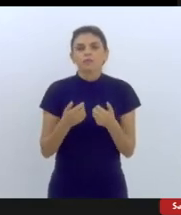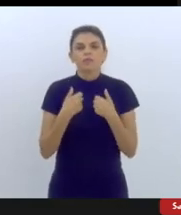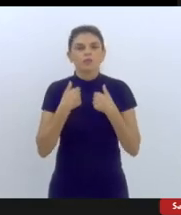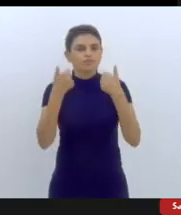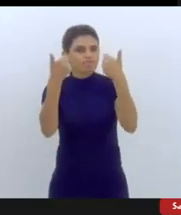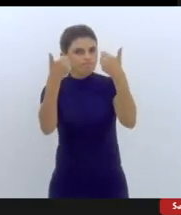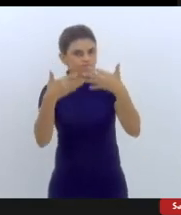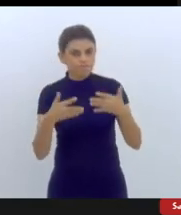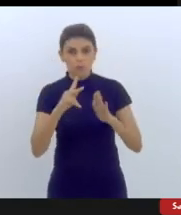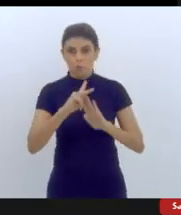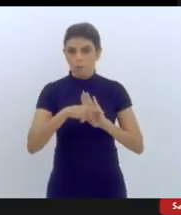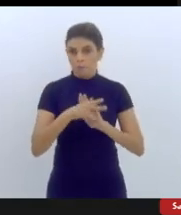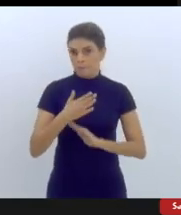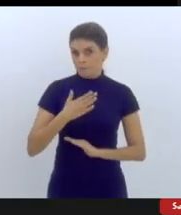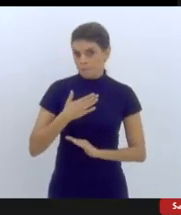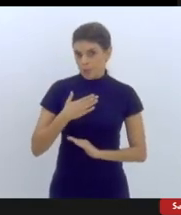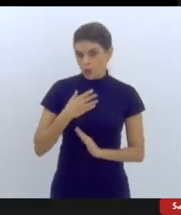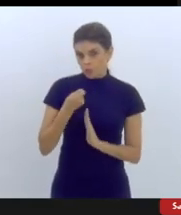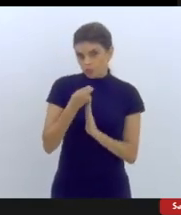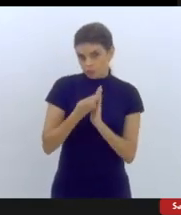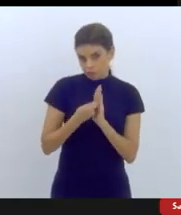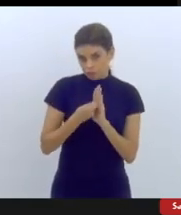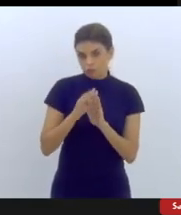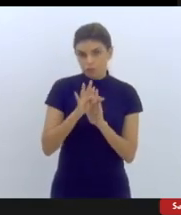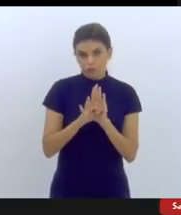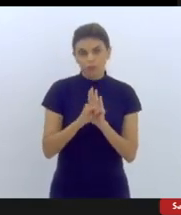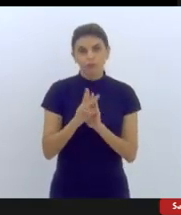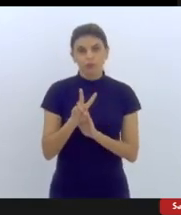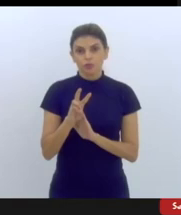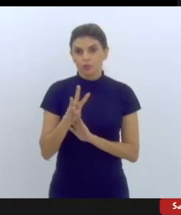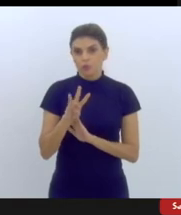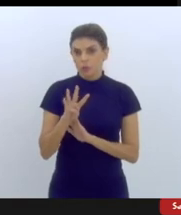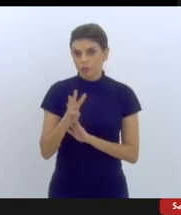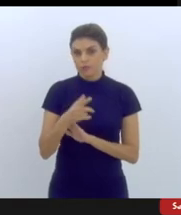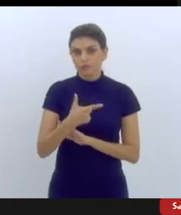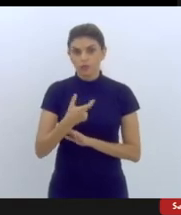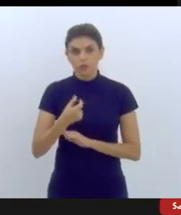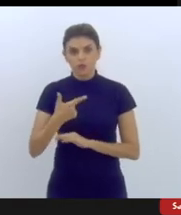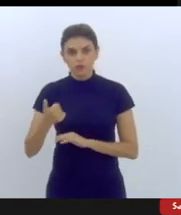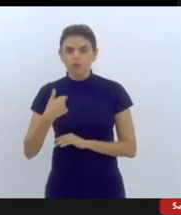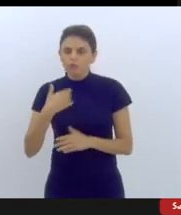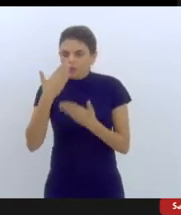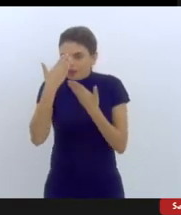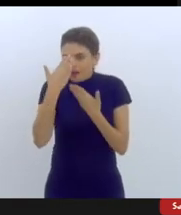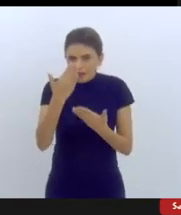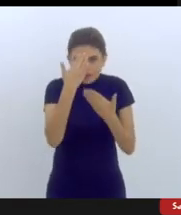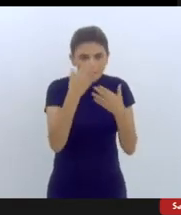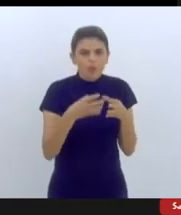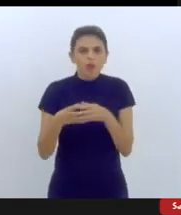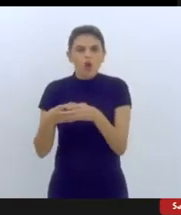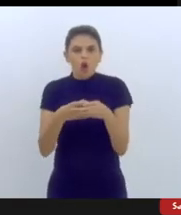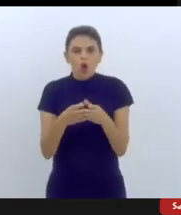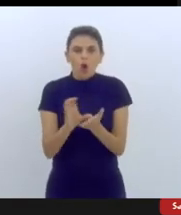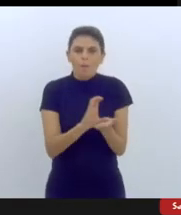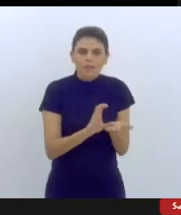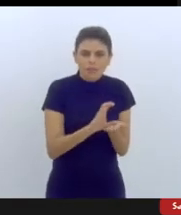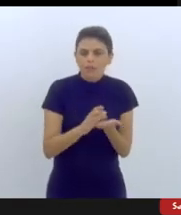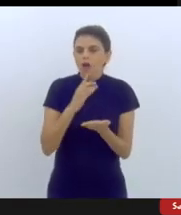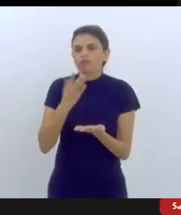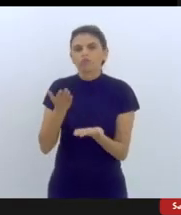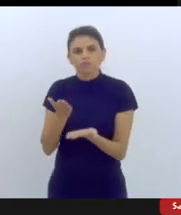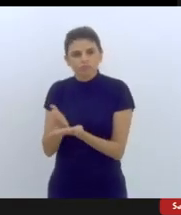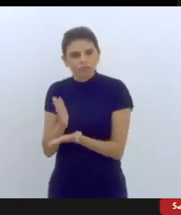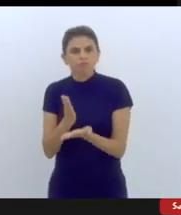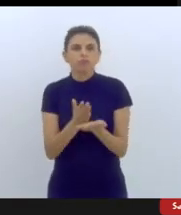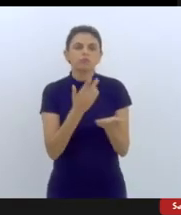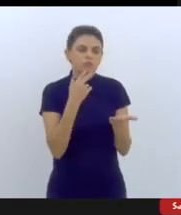projeto de minha autoria, o 4834-2021, e desde já agradecer todas as comissões que deram parecer e todos os